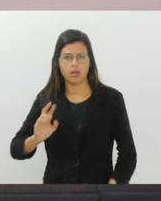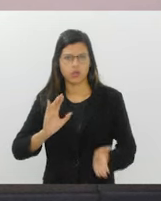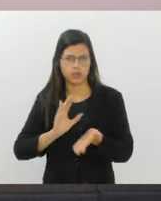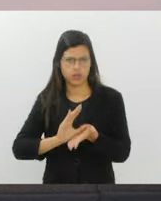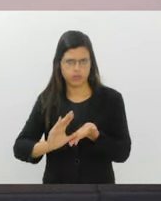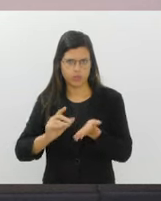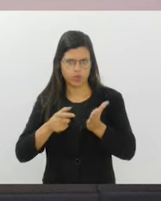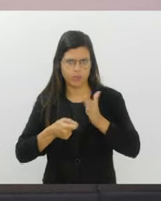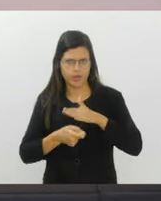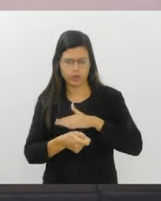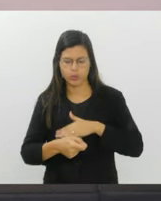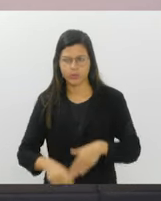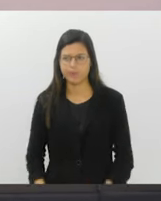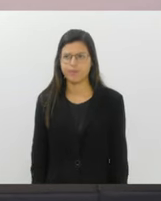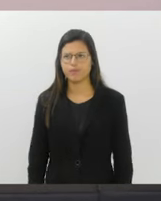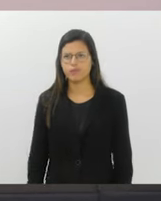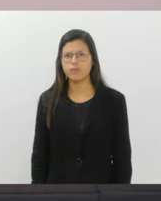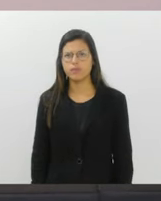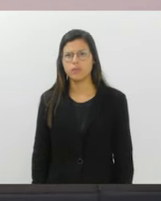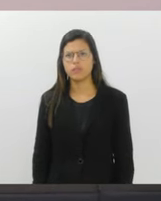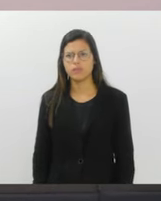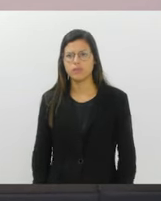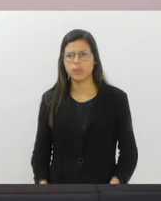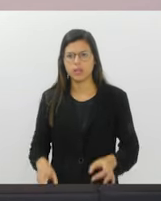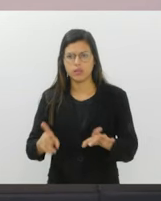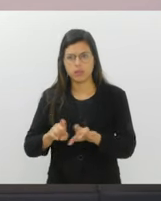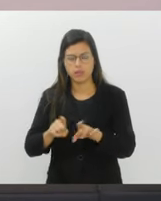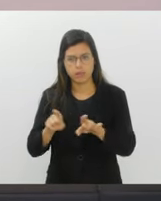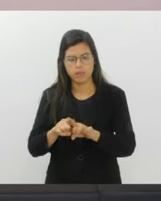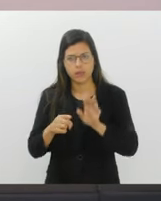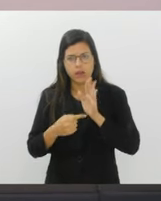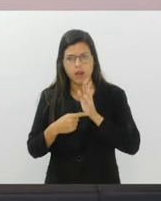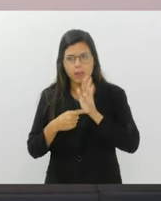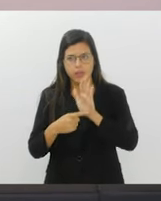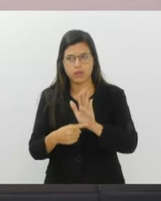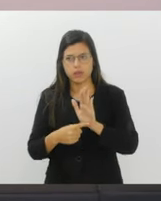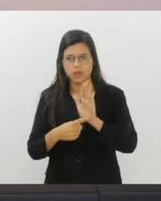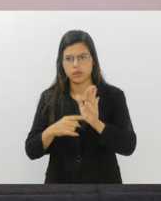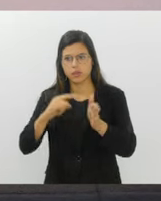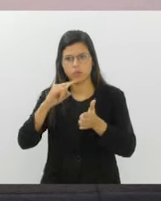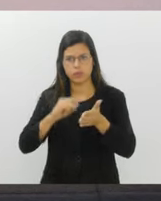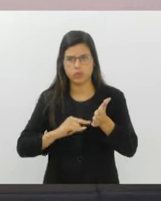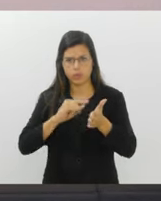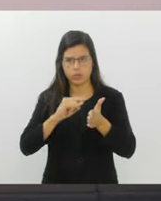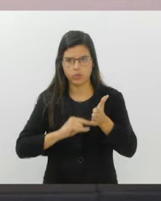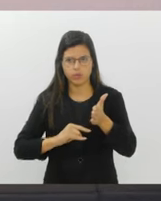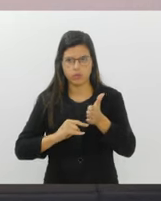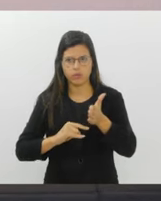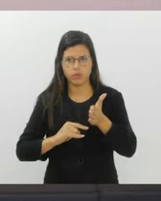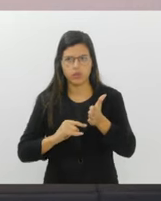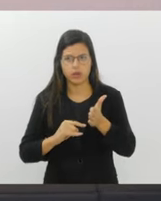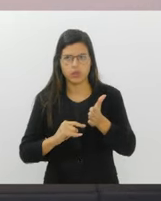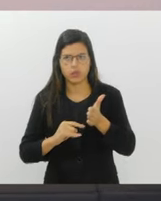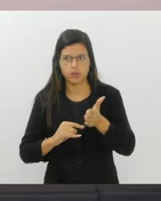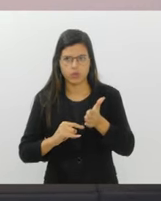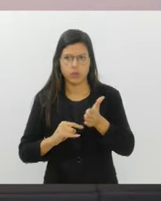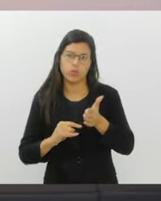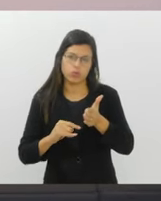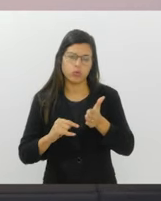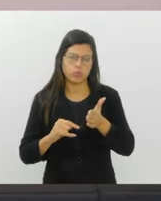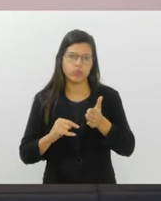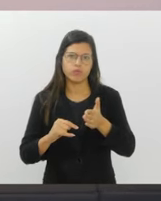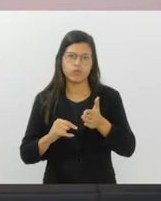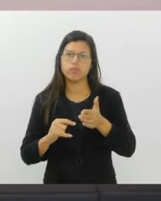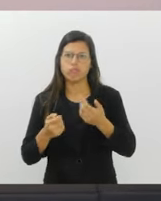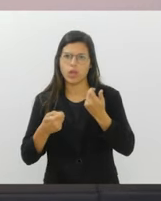investimento. E também apresenta o documento que fez parte de uma negociação